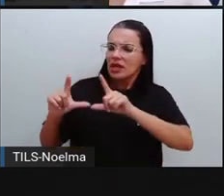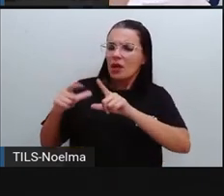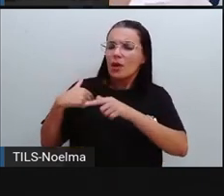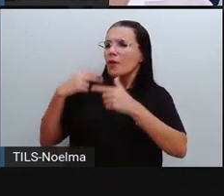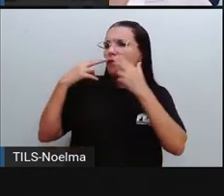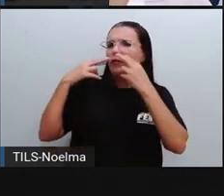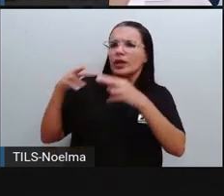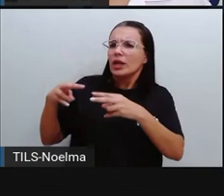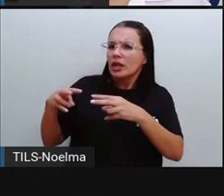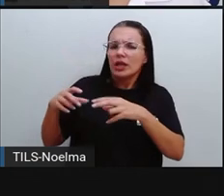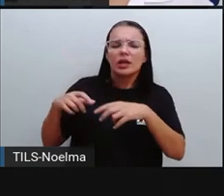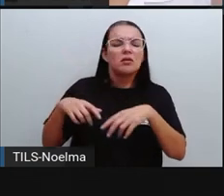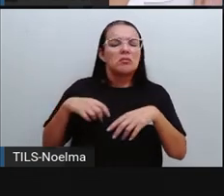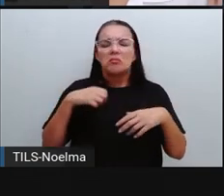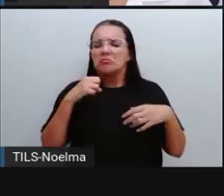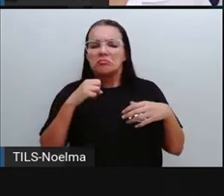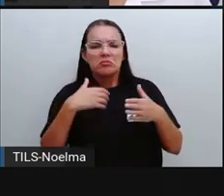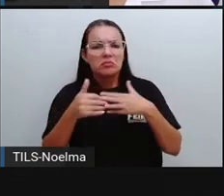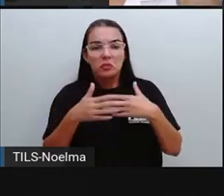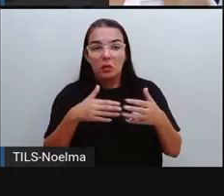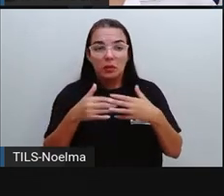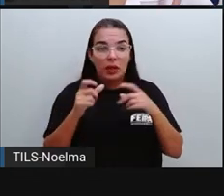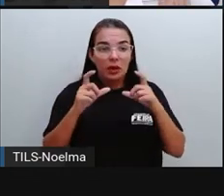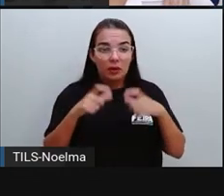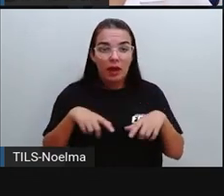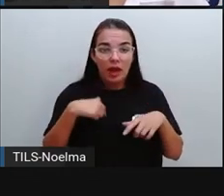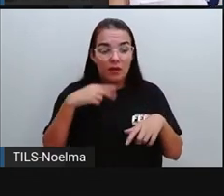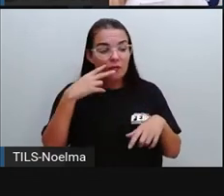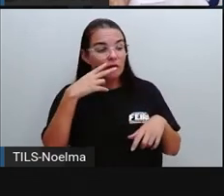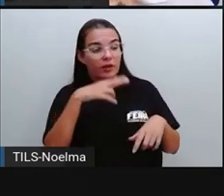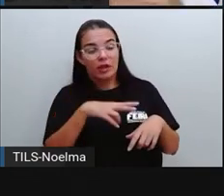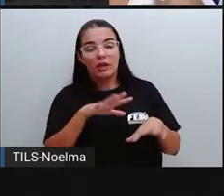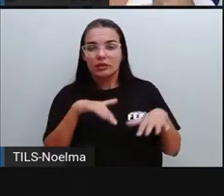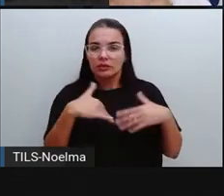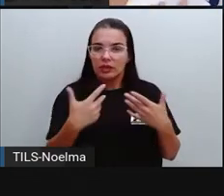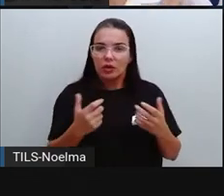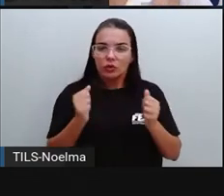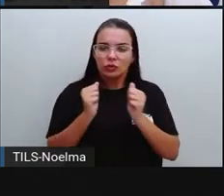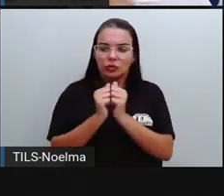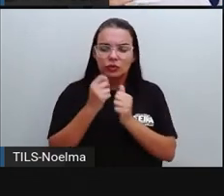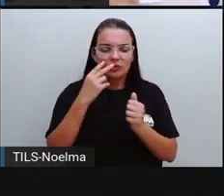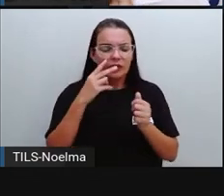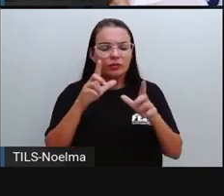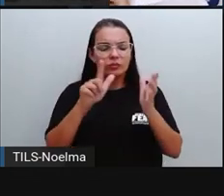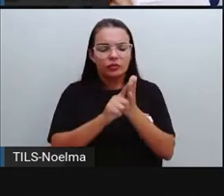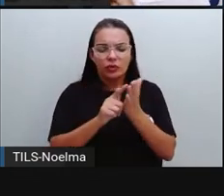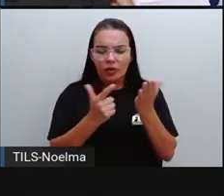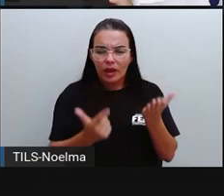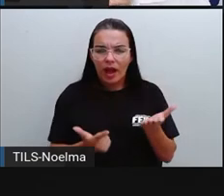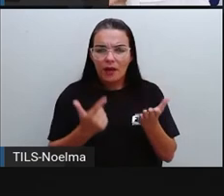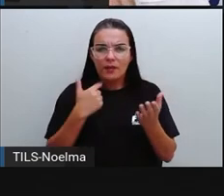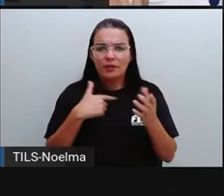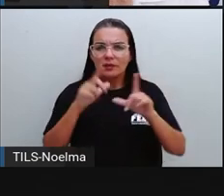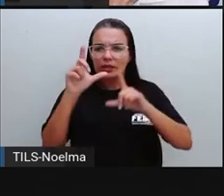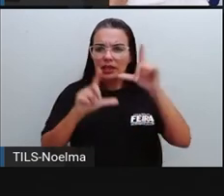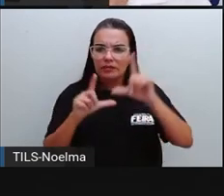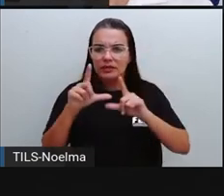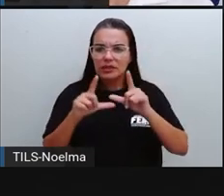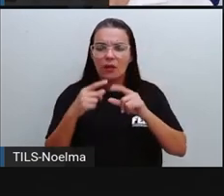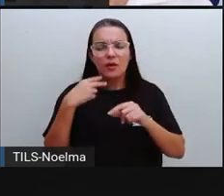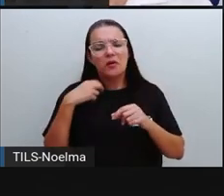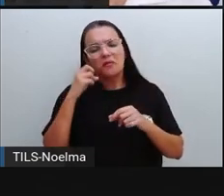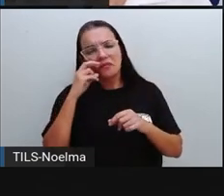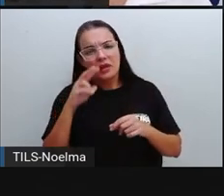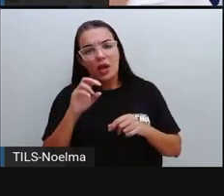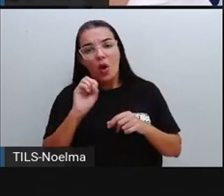ali junto com minha mãe assistindo a novela e passou. Estava assistindo o jornal e passou, tá? Passou na TV,